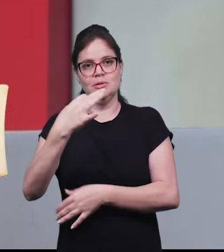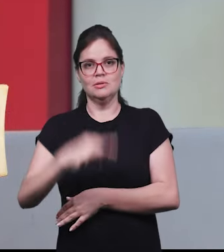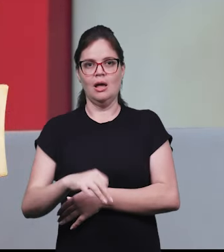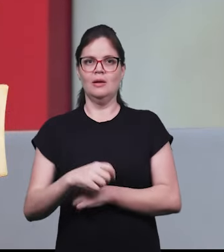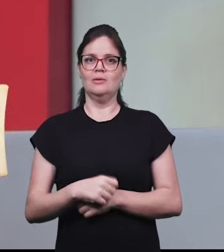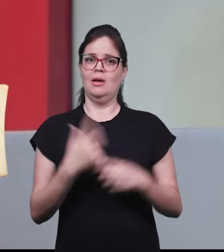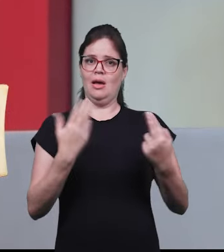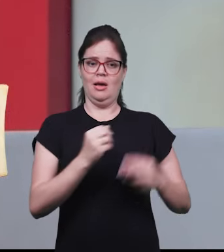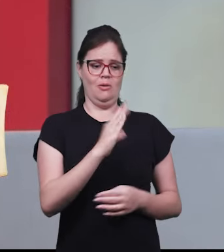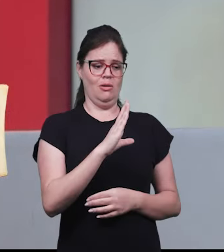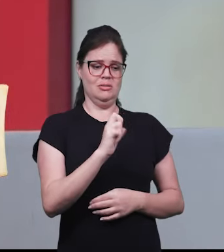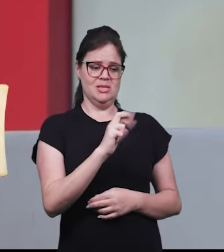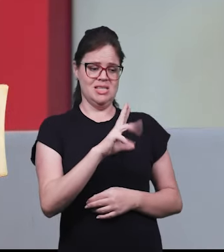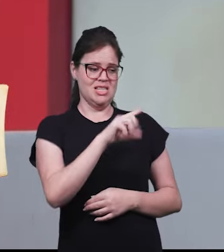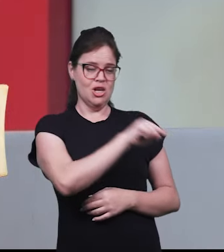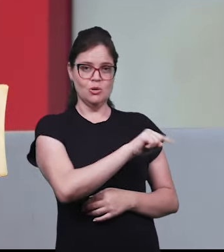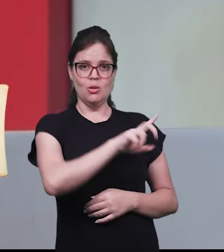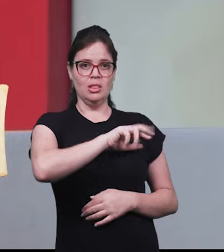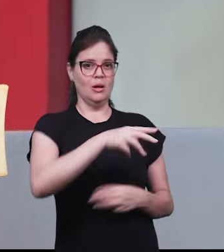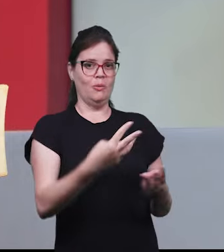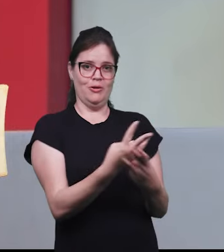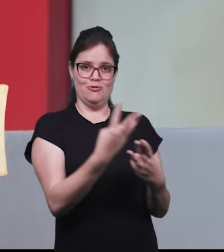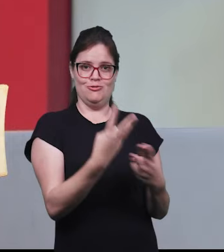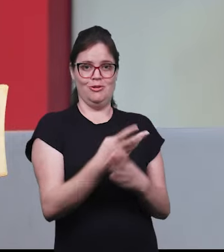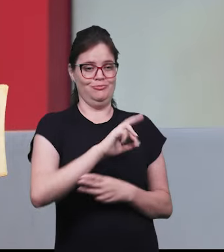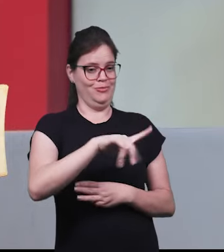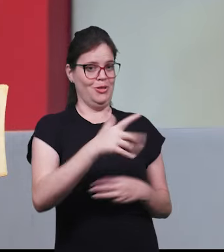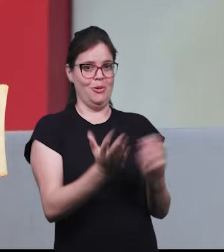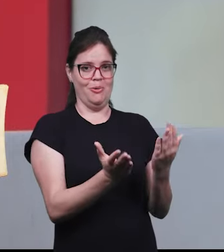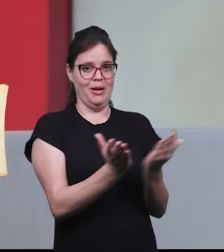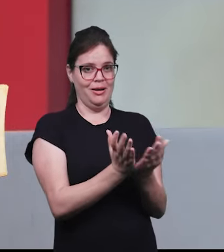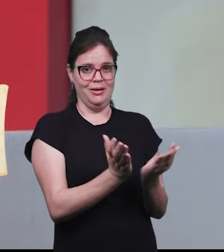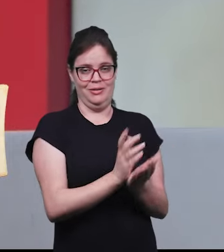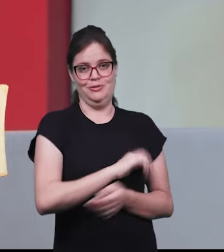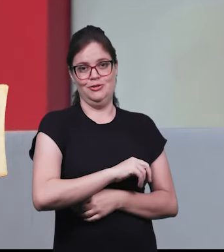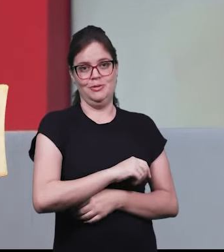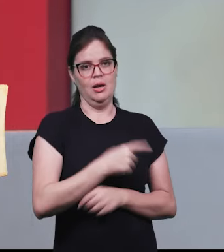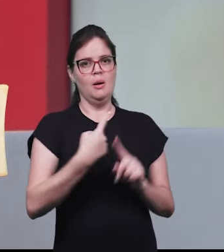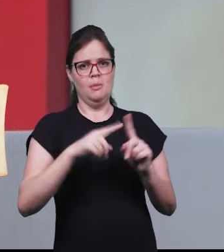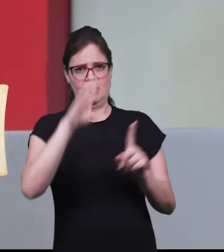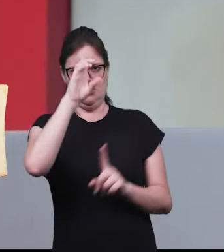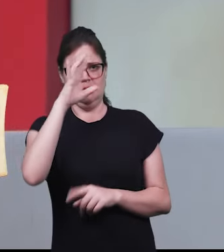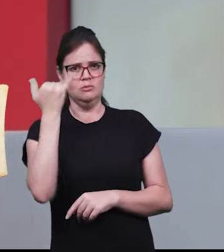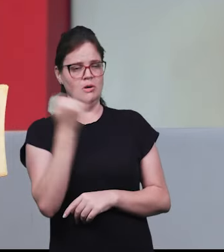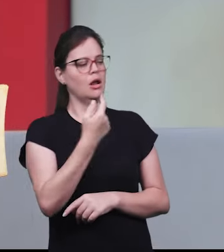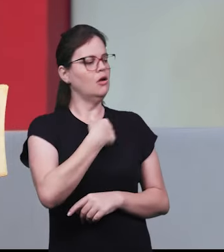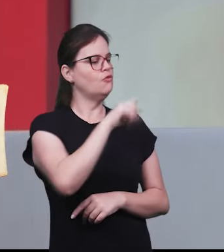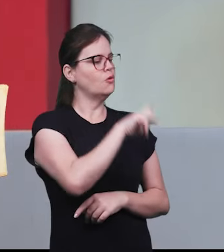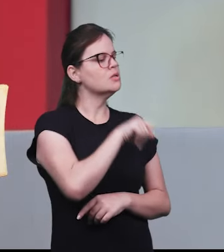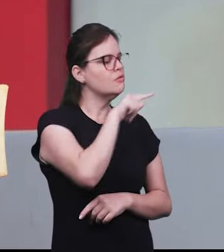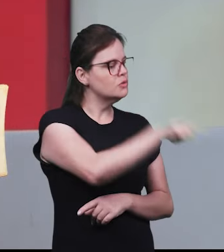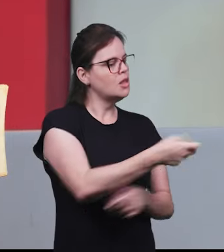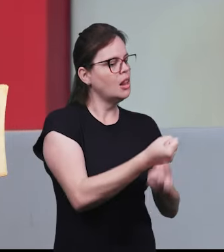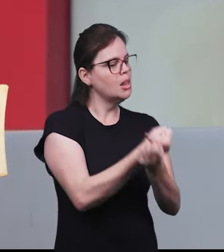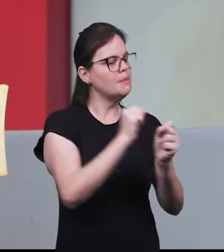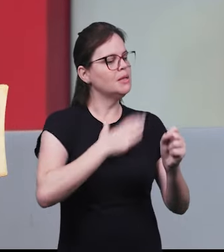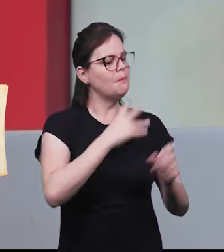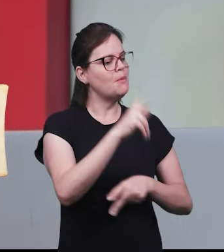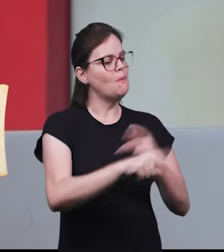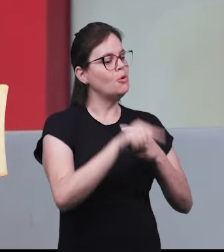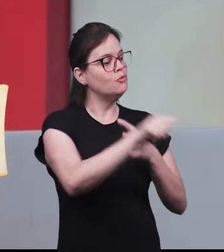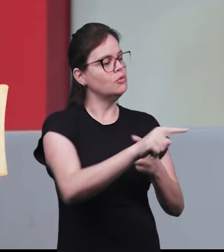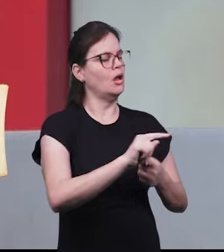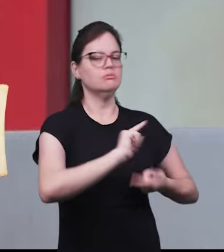Ciro, um homem que jamais imaginava poder ser usado por Deus, mas Deus usou ele para fazer o que ele queria fazer. Usou ele para trazer Israel de volta,